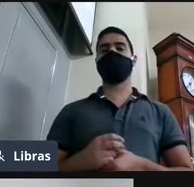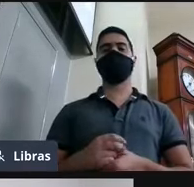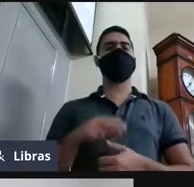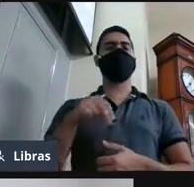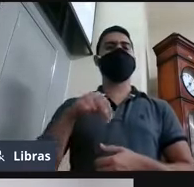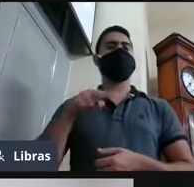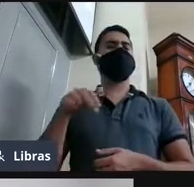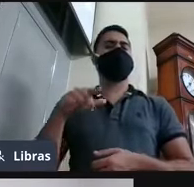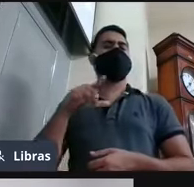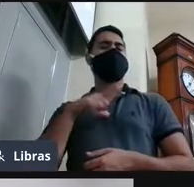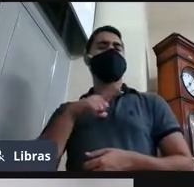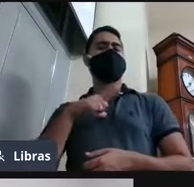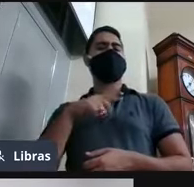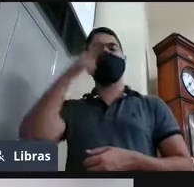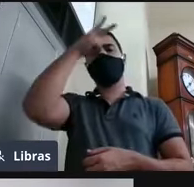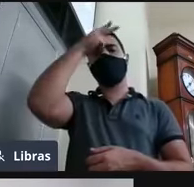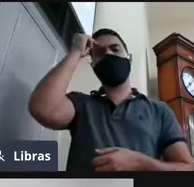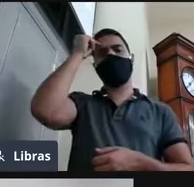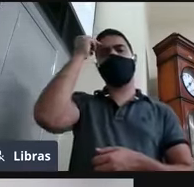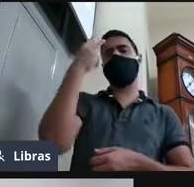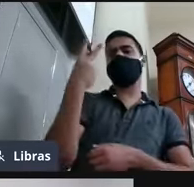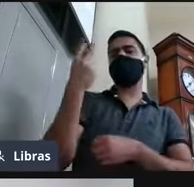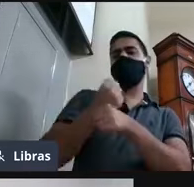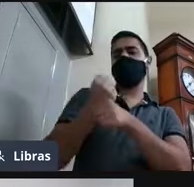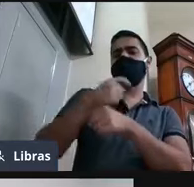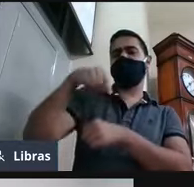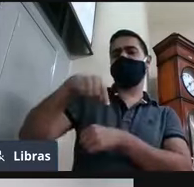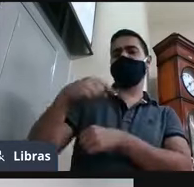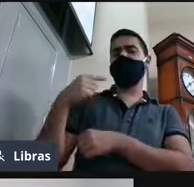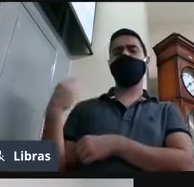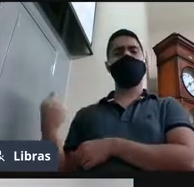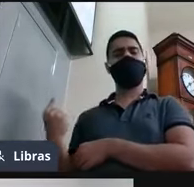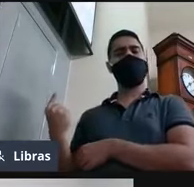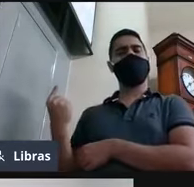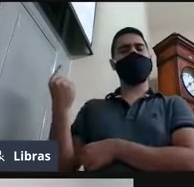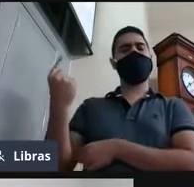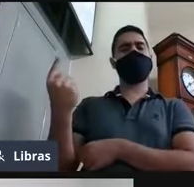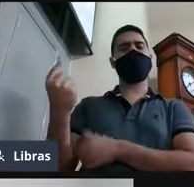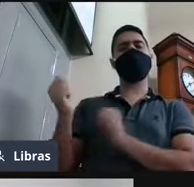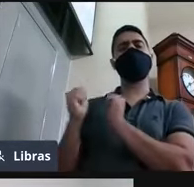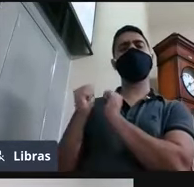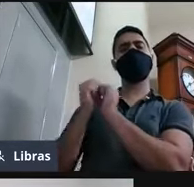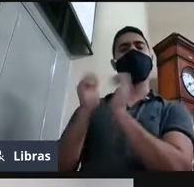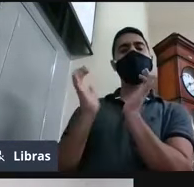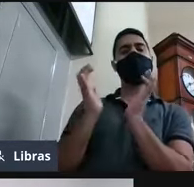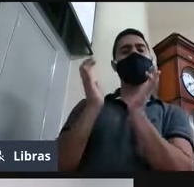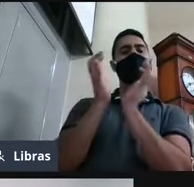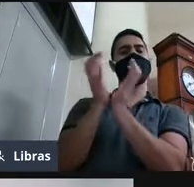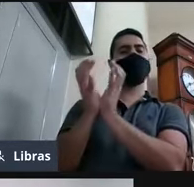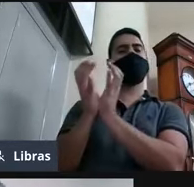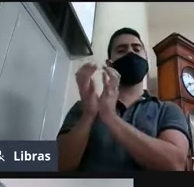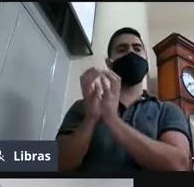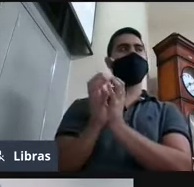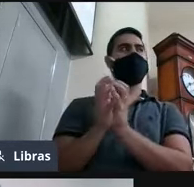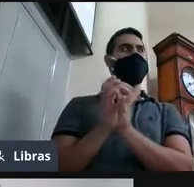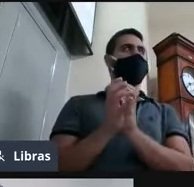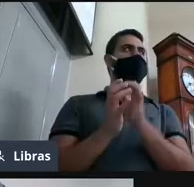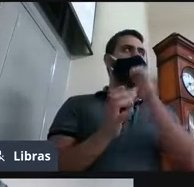prefeito, ou pelo menos os 2 mandatos que eu estou aqui, que veio até a casa com a sua equipe